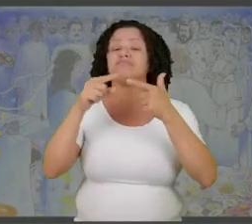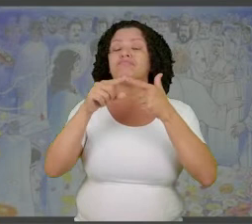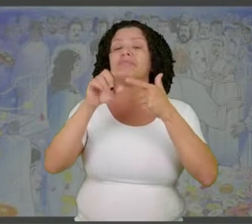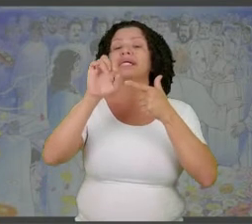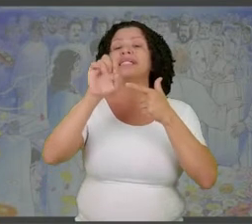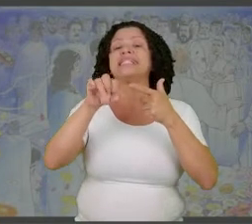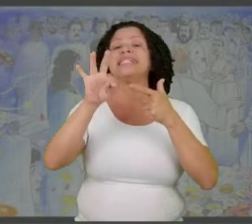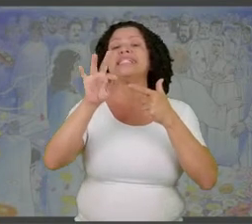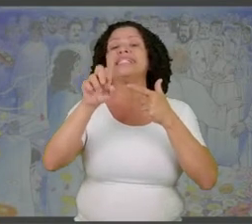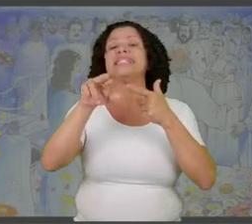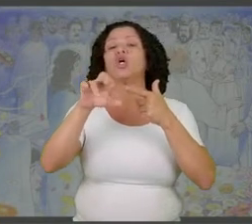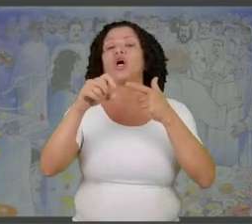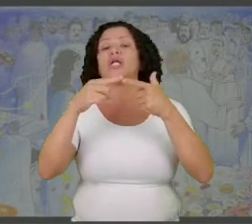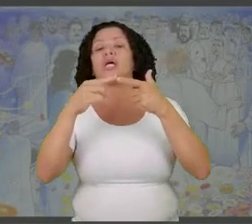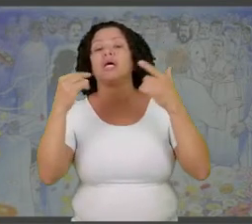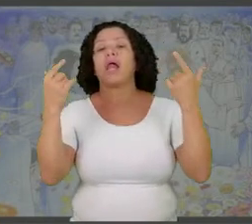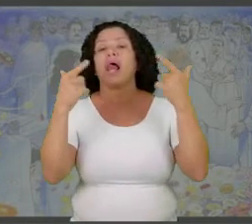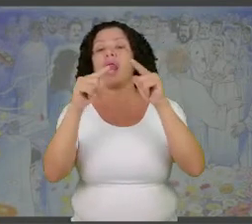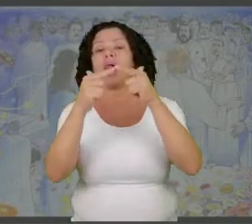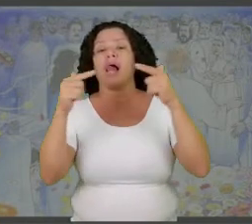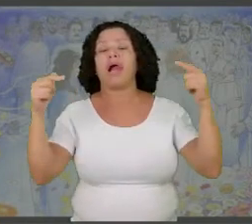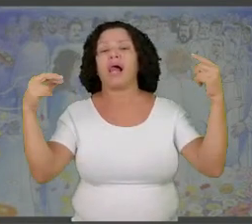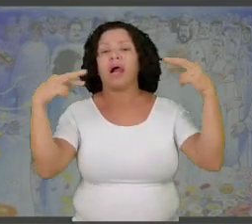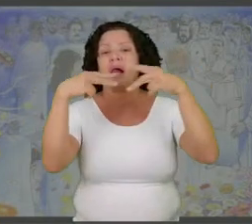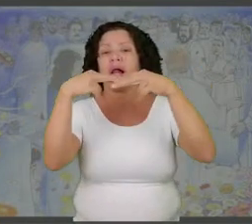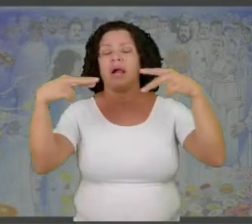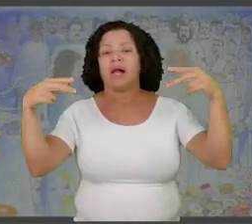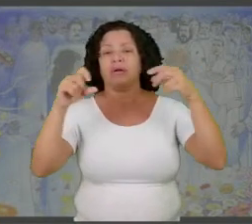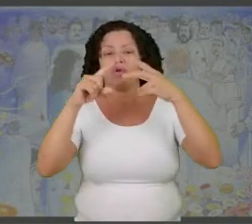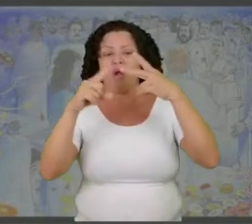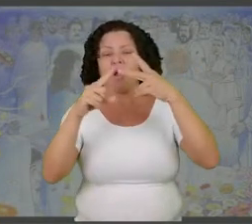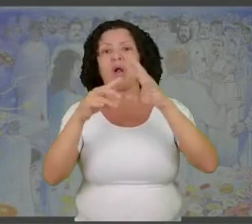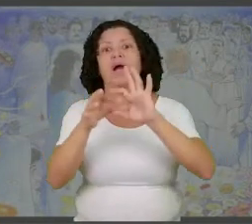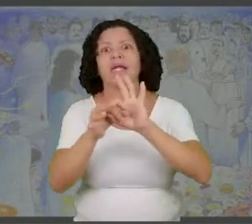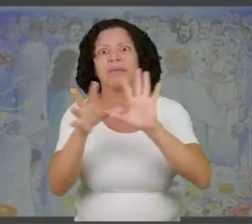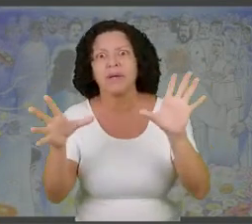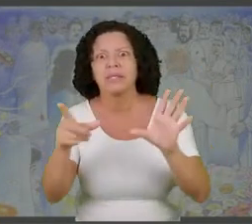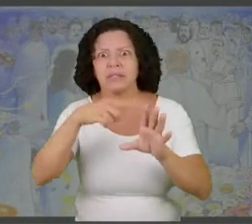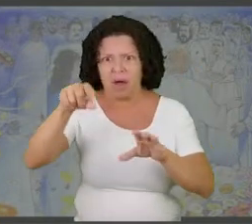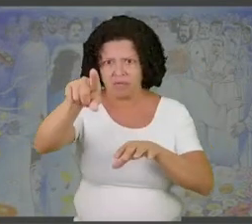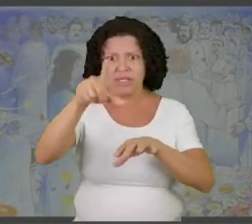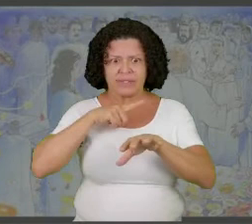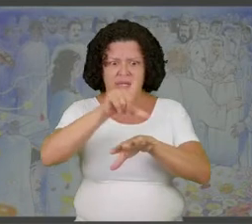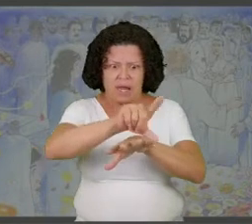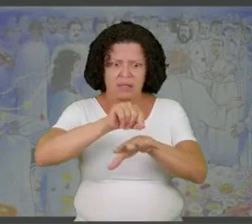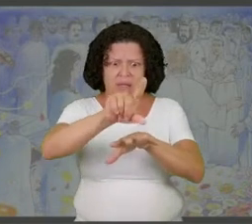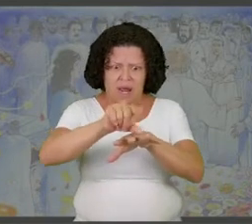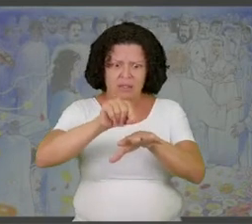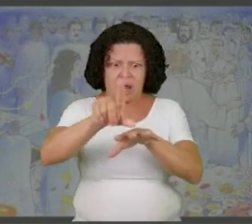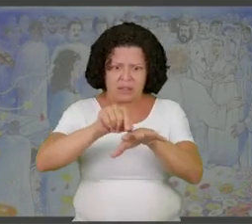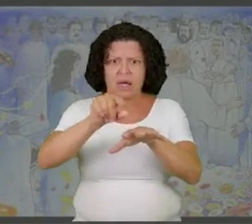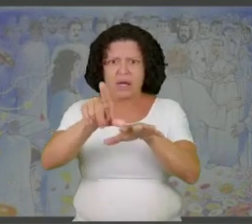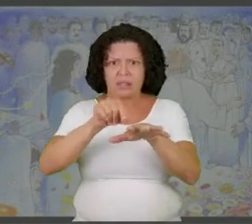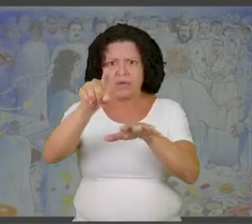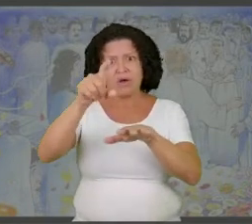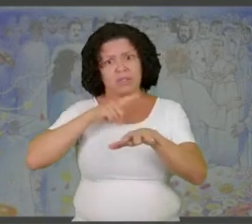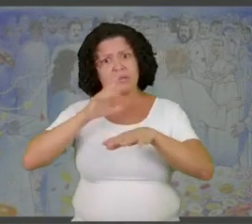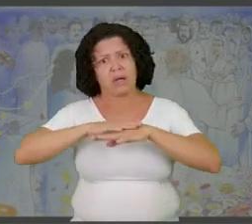afinidade. Na medida que utilizamos o nosso livre-arbítrio e estamos sujeitos à lei de ação e